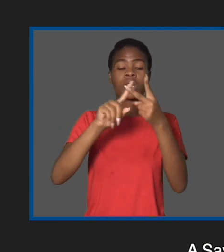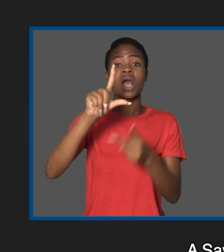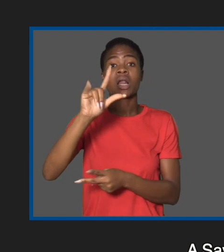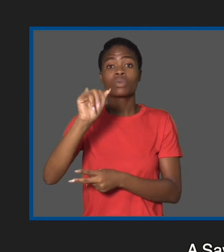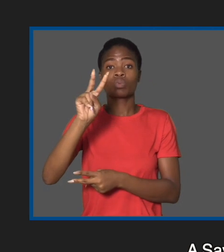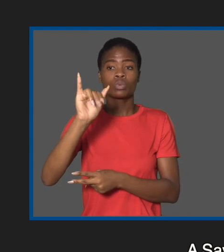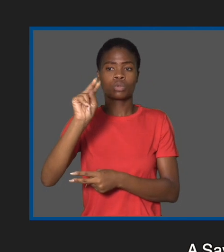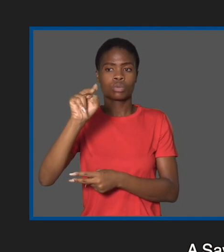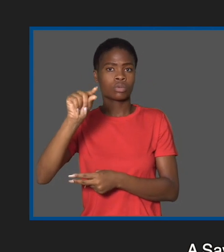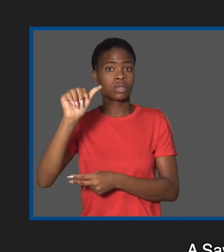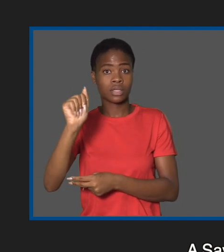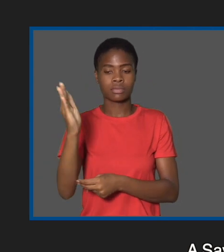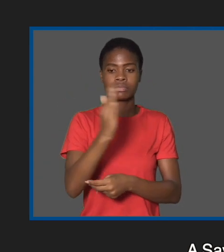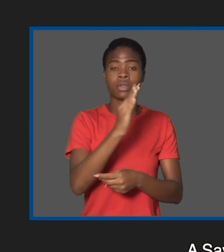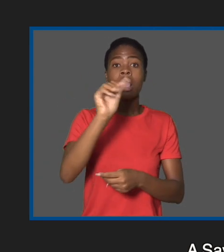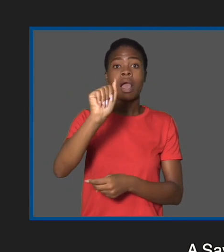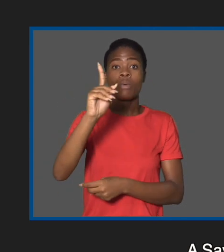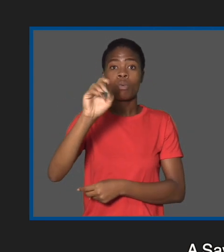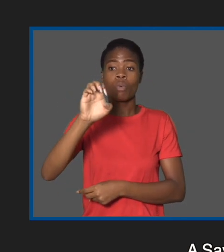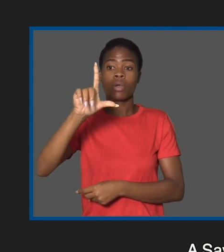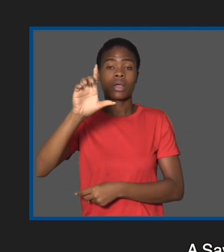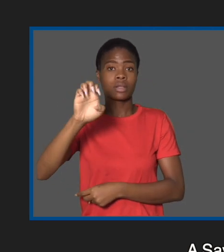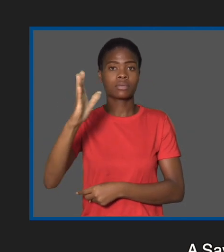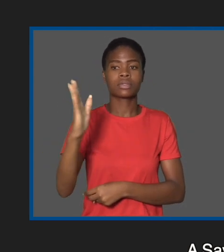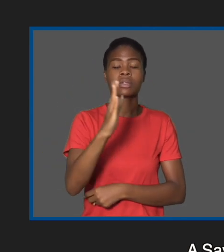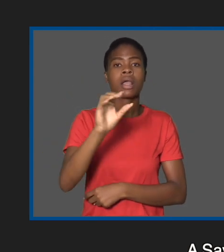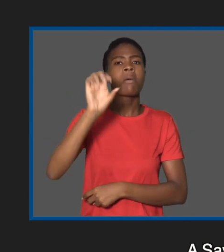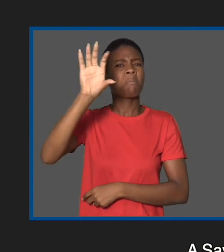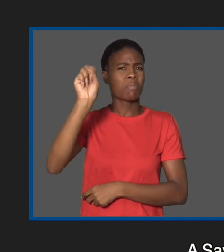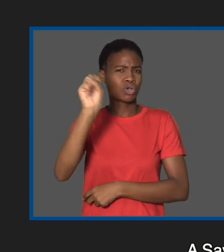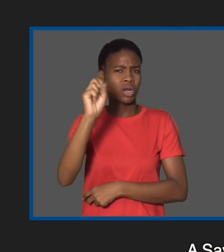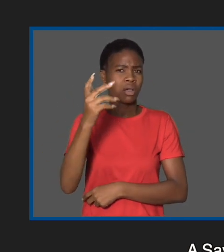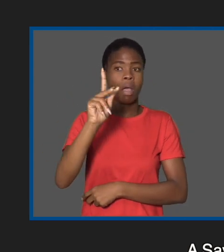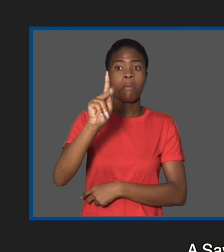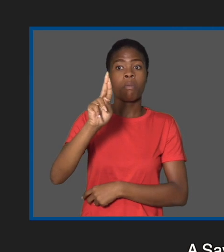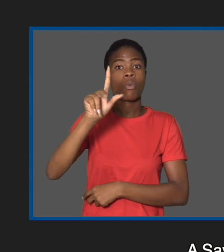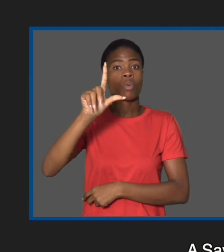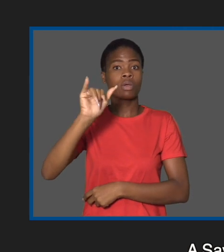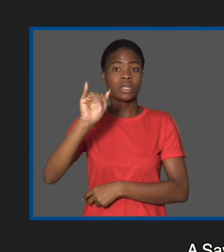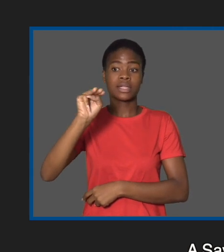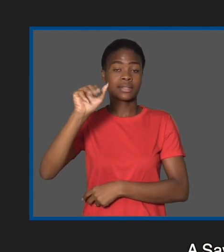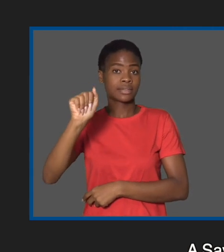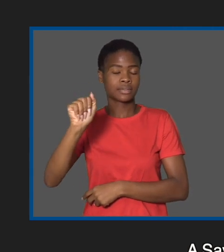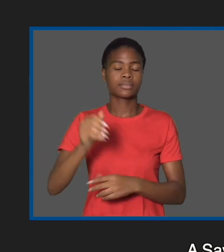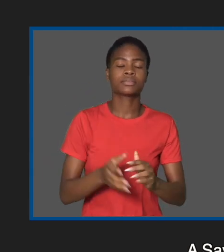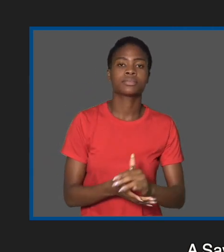the Children, Livaningo, Adel, Sofala e Colima.